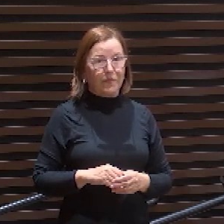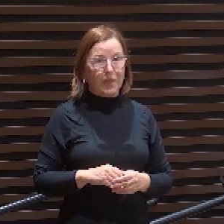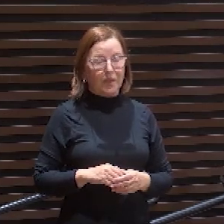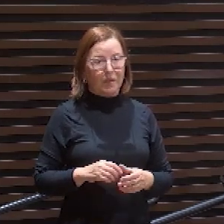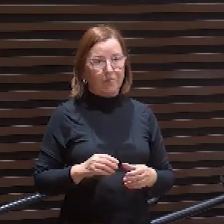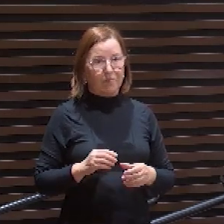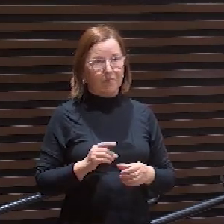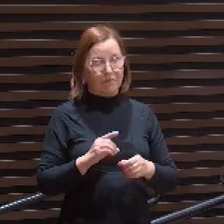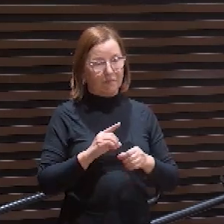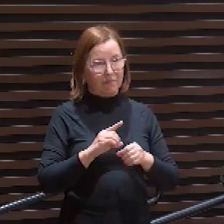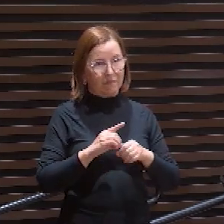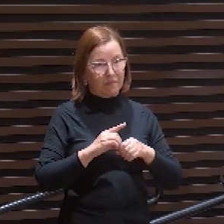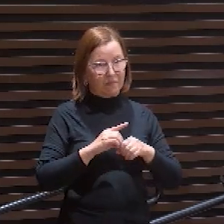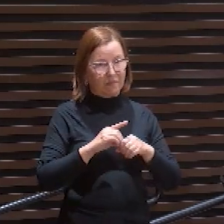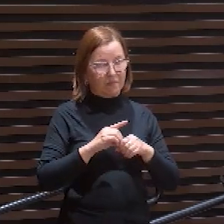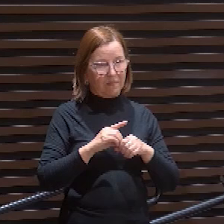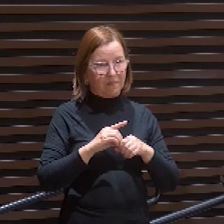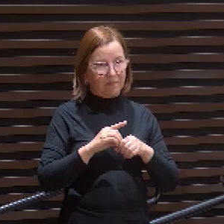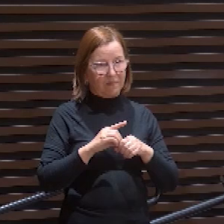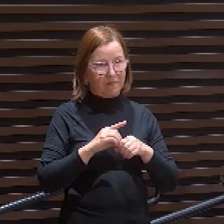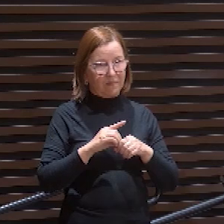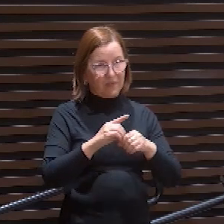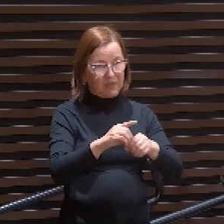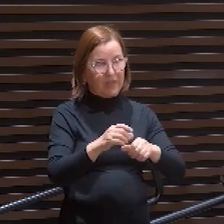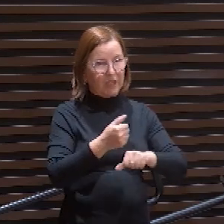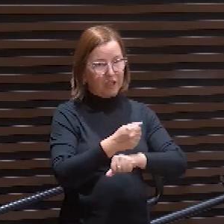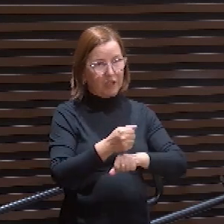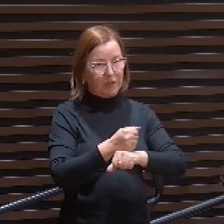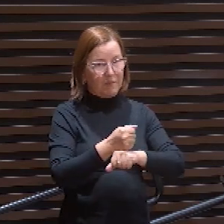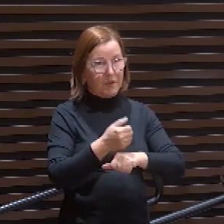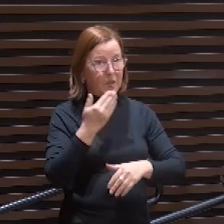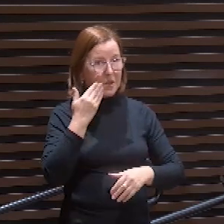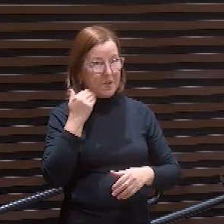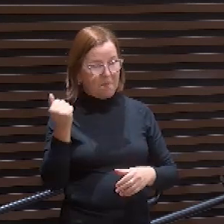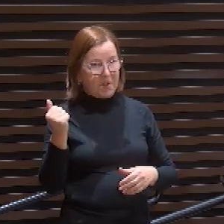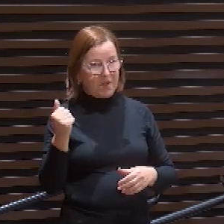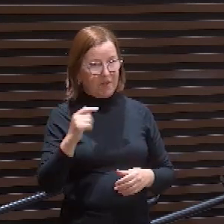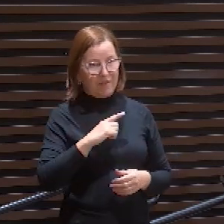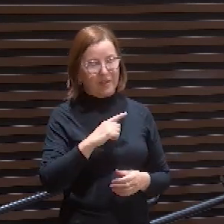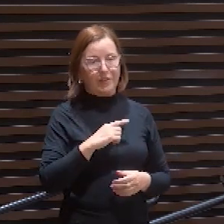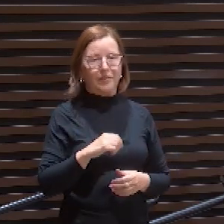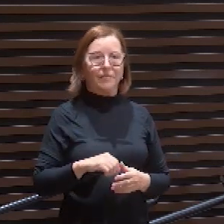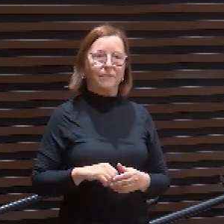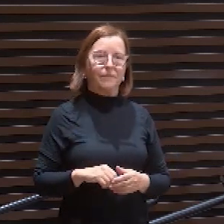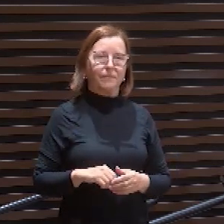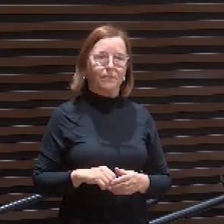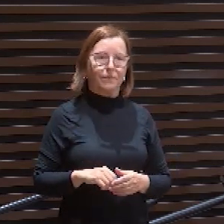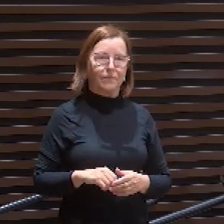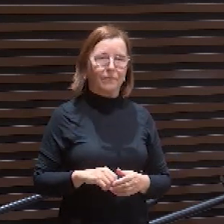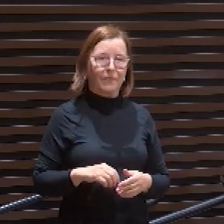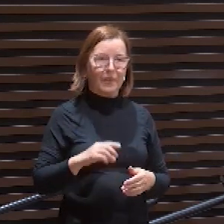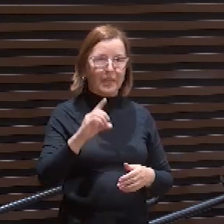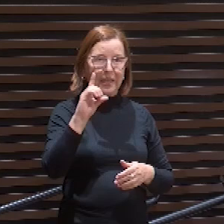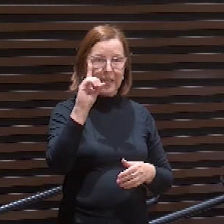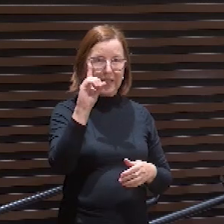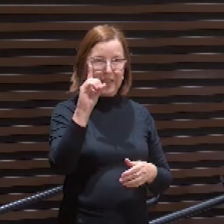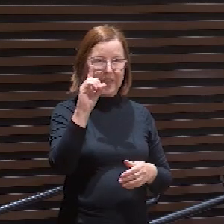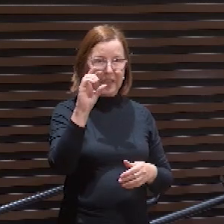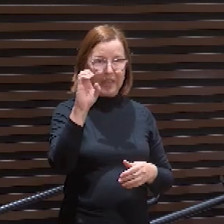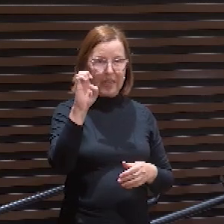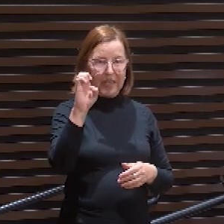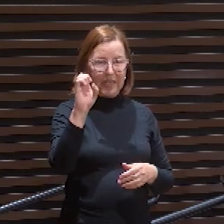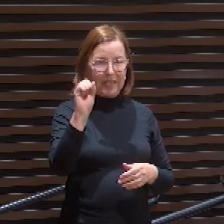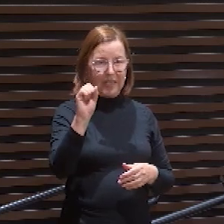Despojo. é aquilo que sobra da morte.